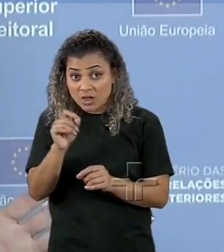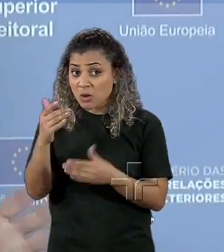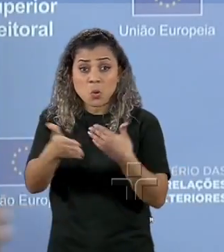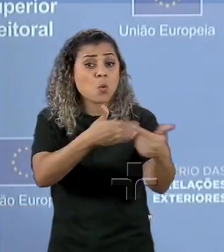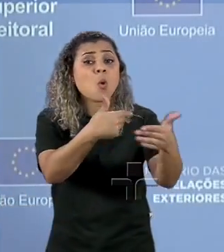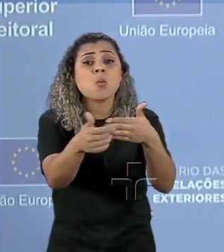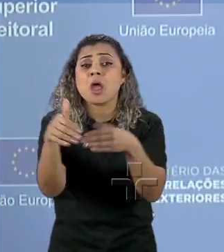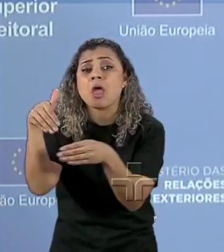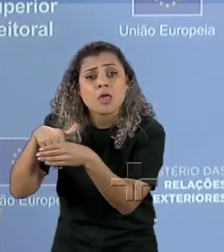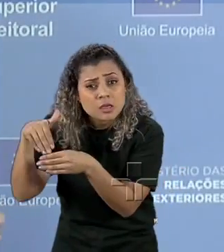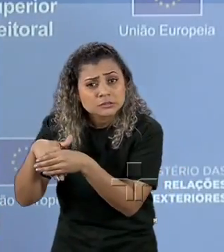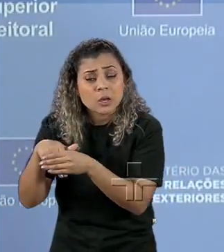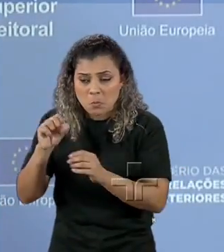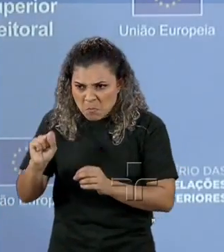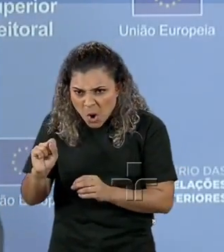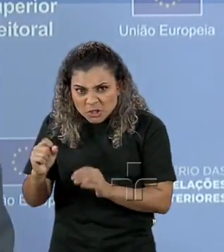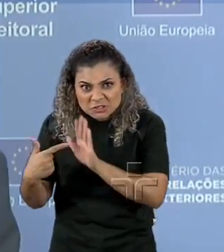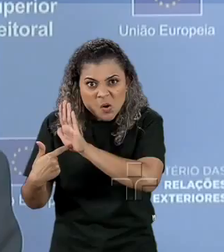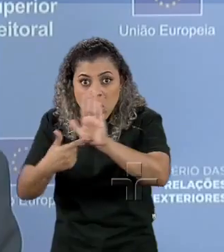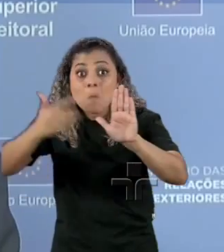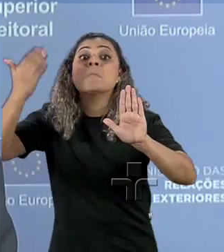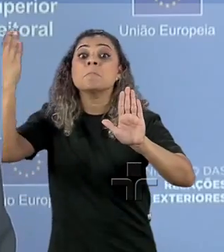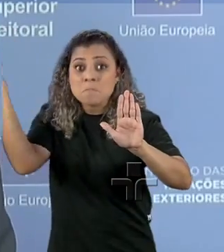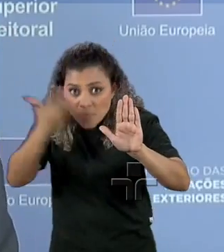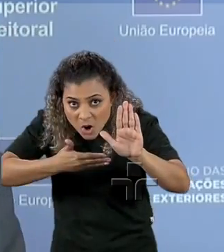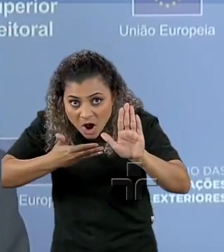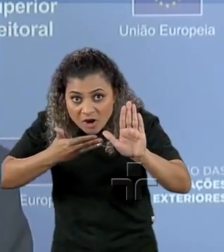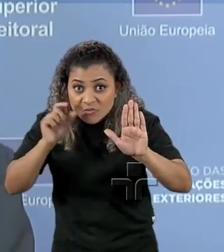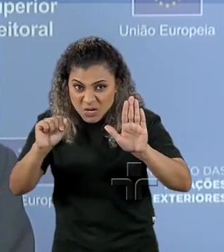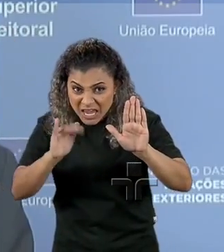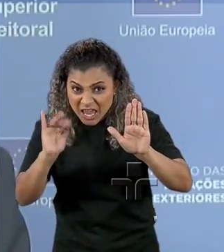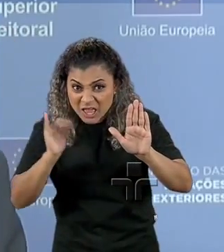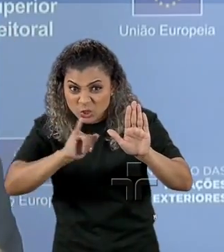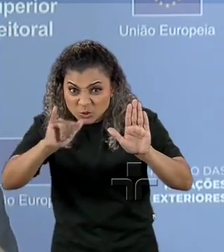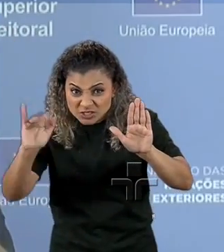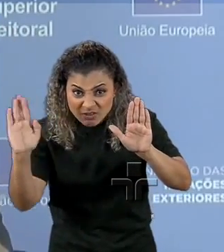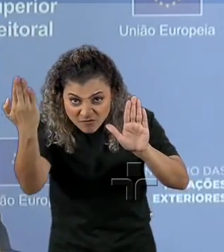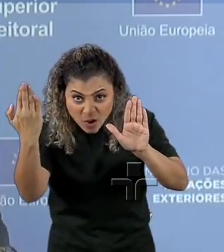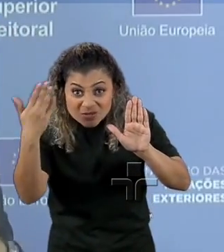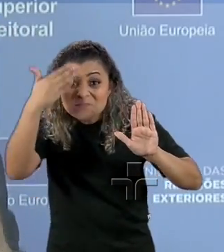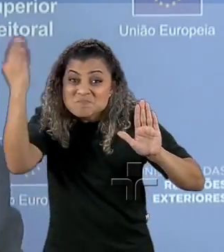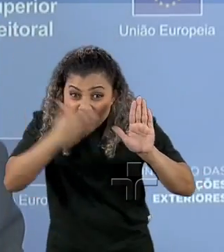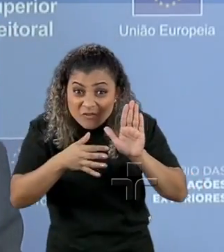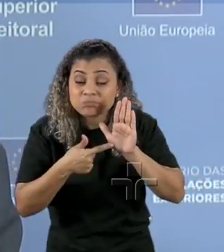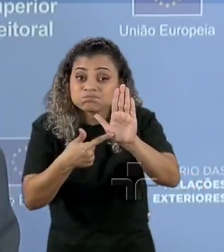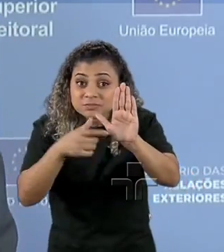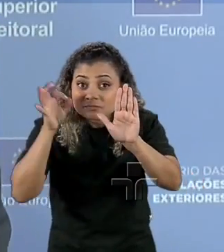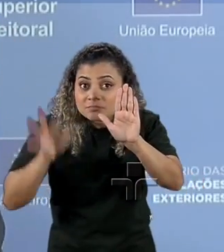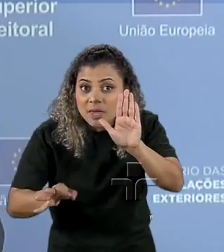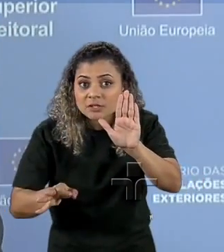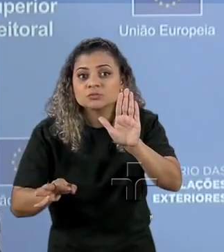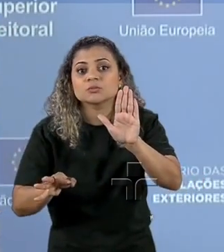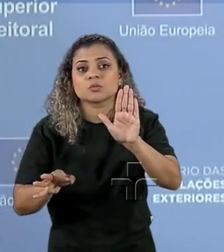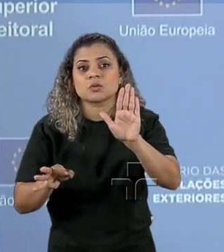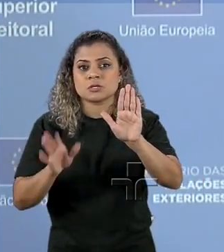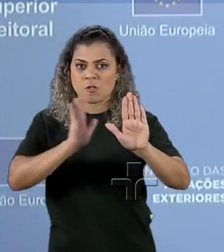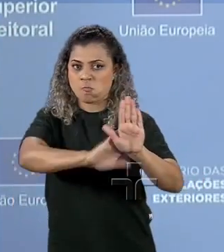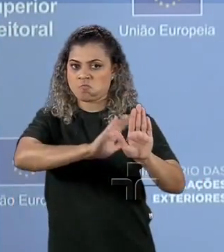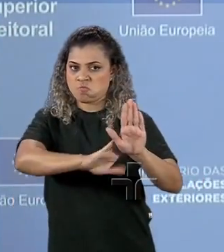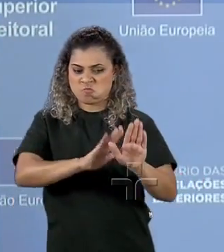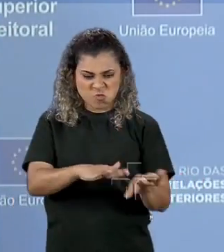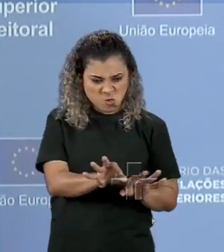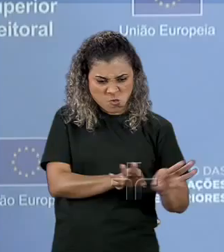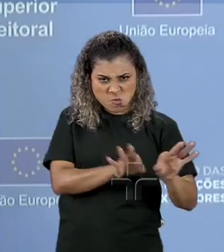qualquer for fruto de uma fake news difundida de forma massiva,